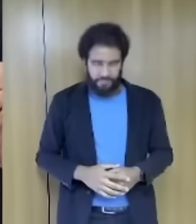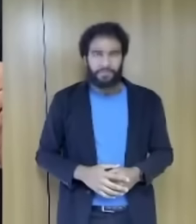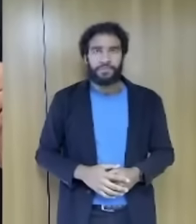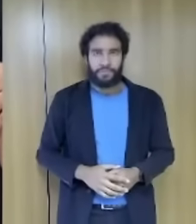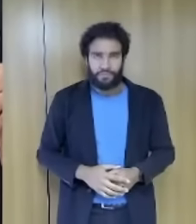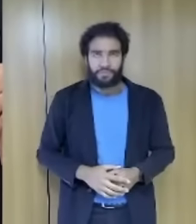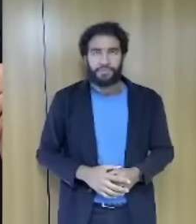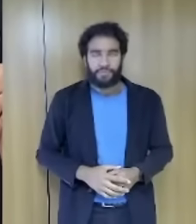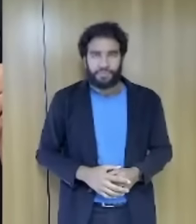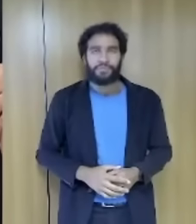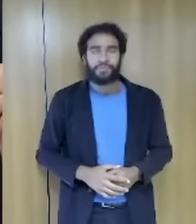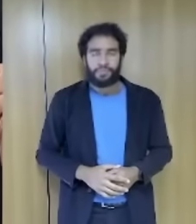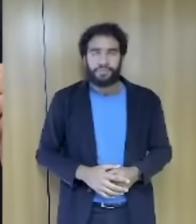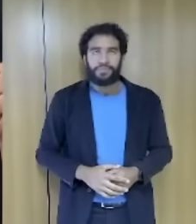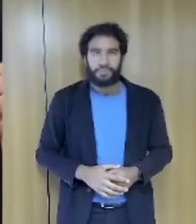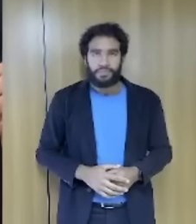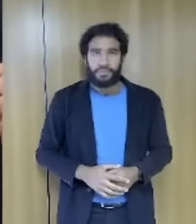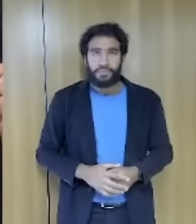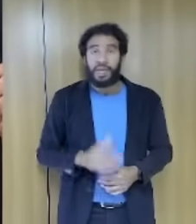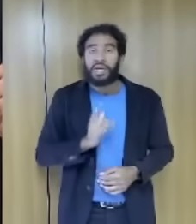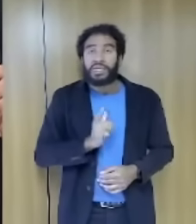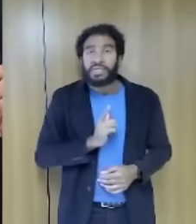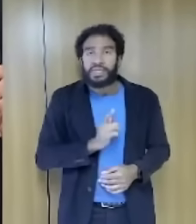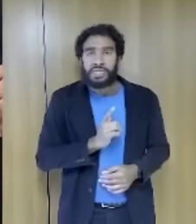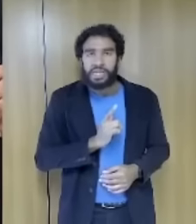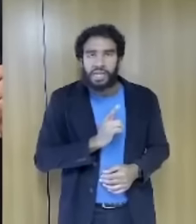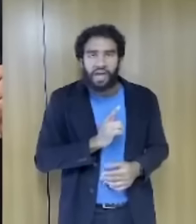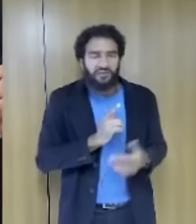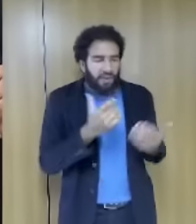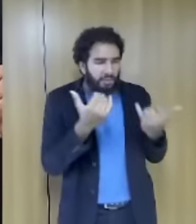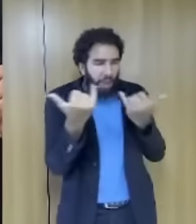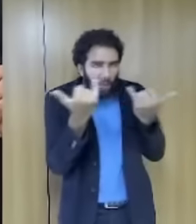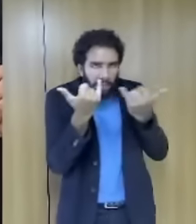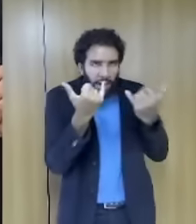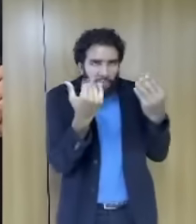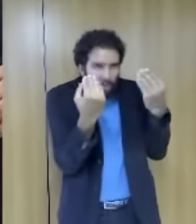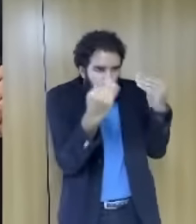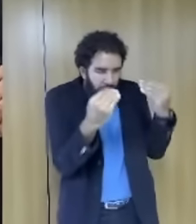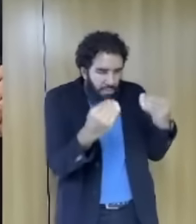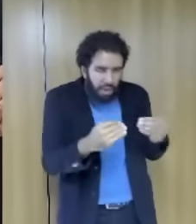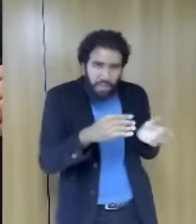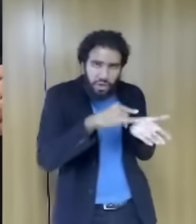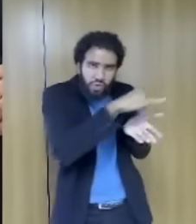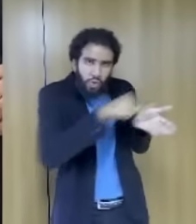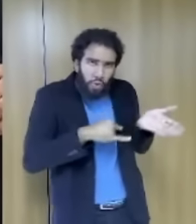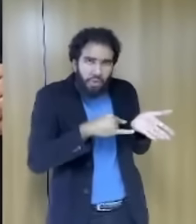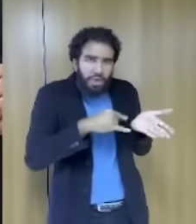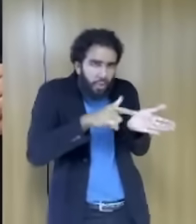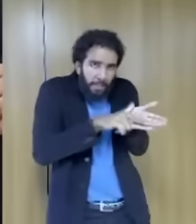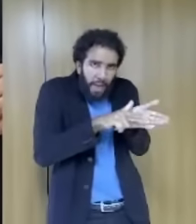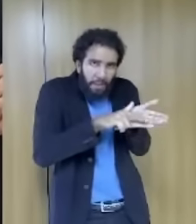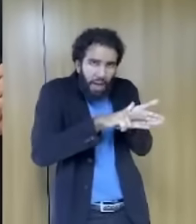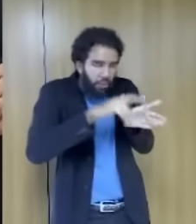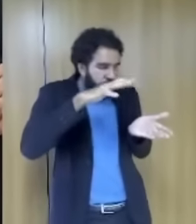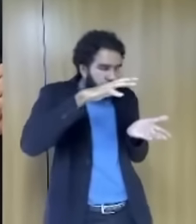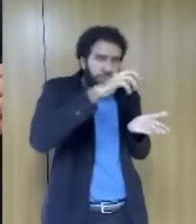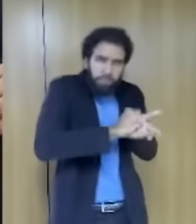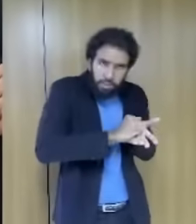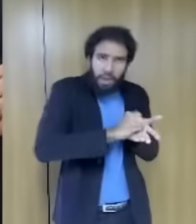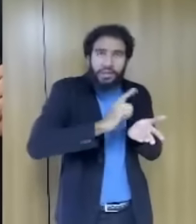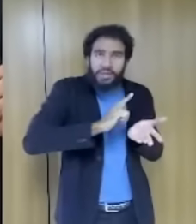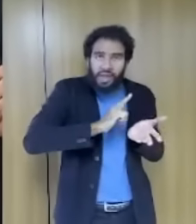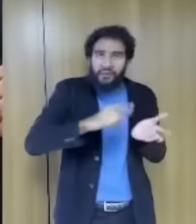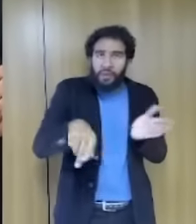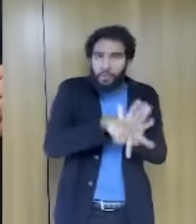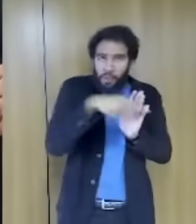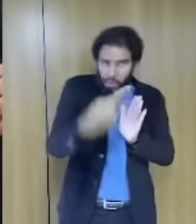submetida aos procedimentos de homologação perante o Poder Judiciário do Rio de Janeiro. Houve a homologação e,